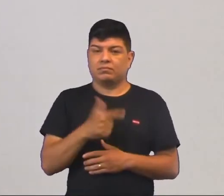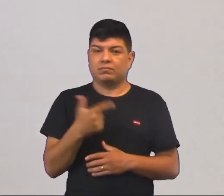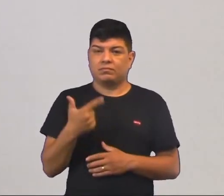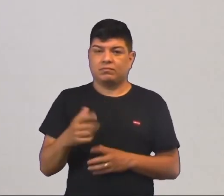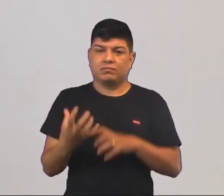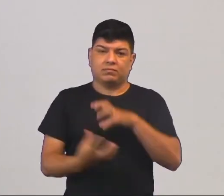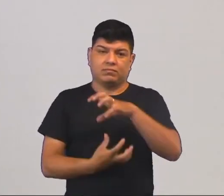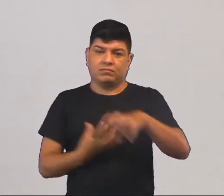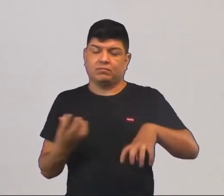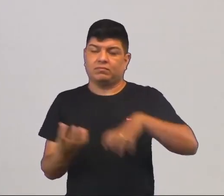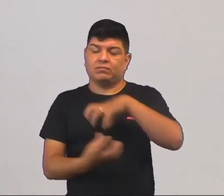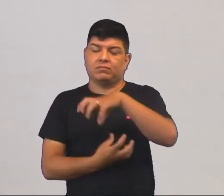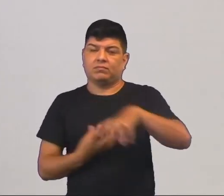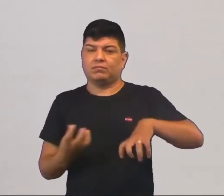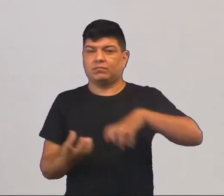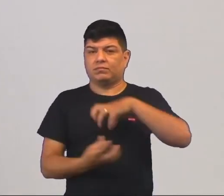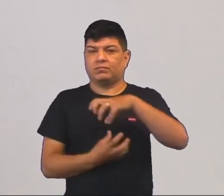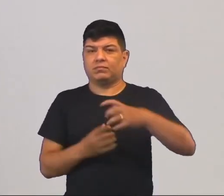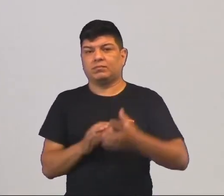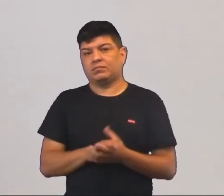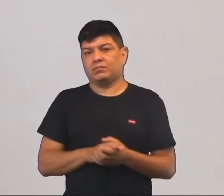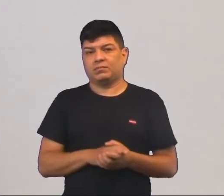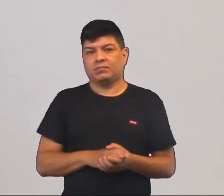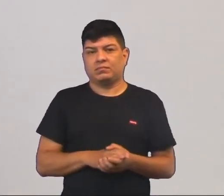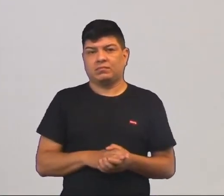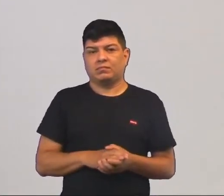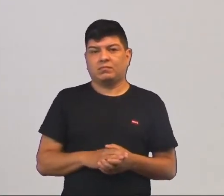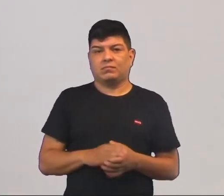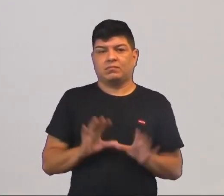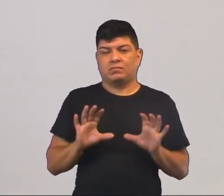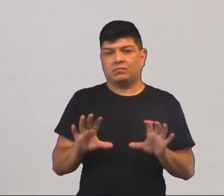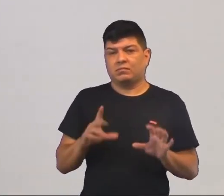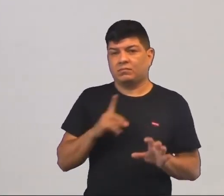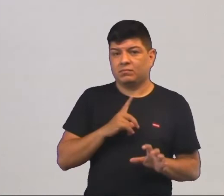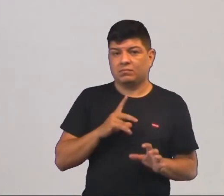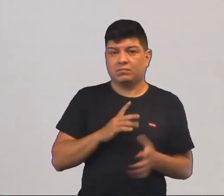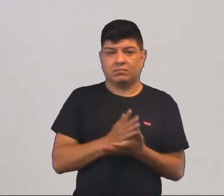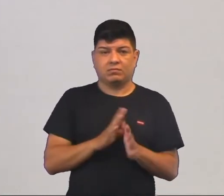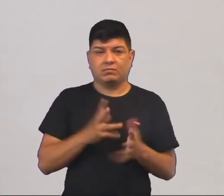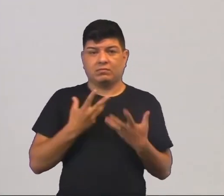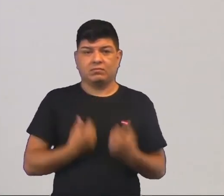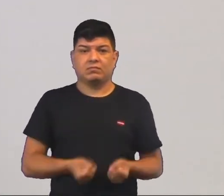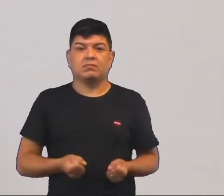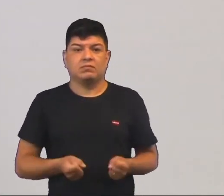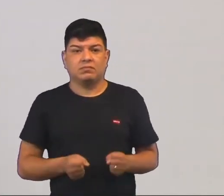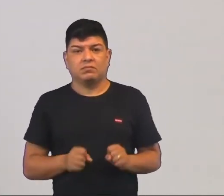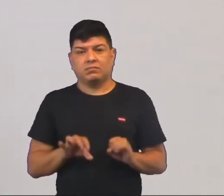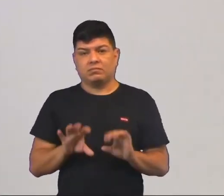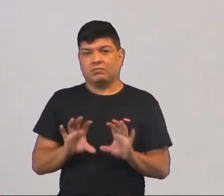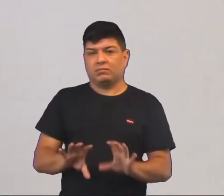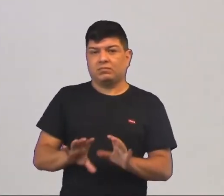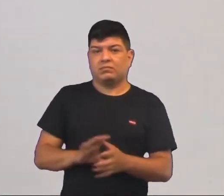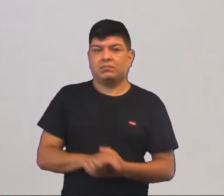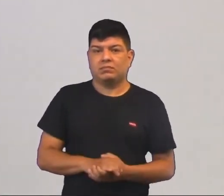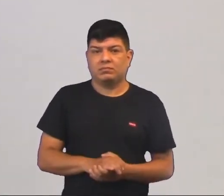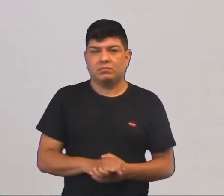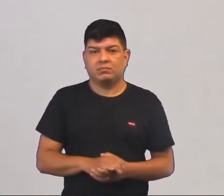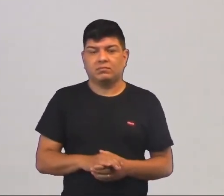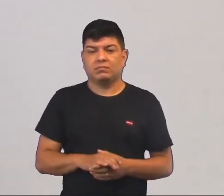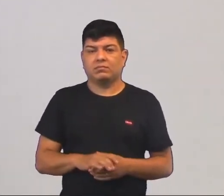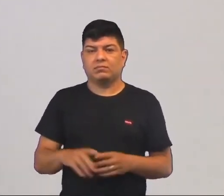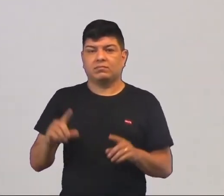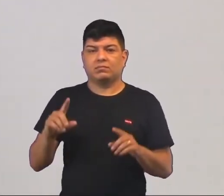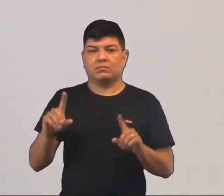essa revolução nas premissas socialistas, né? E acaba aderindo, né, de acordo com a